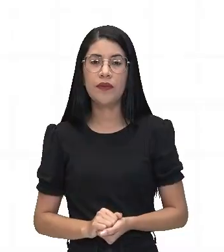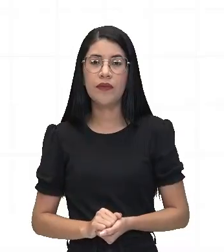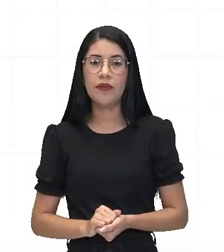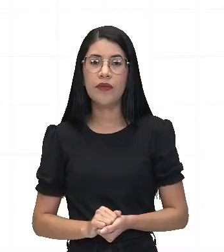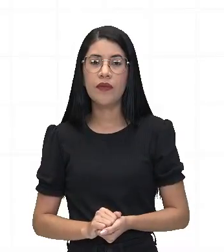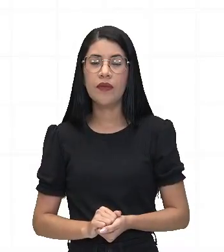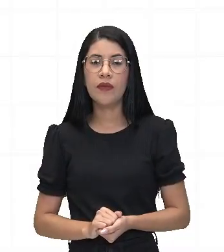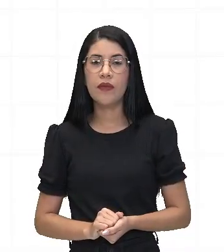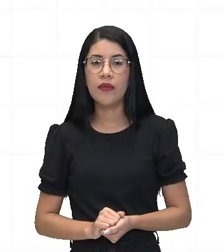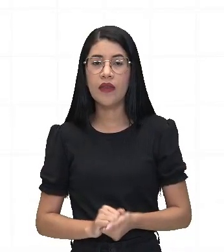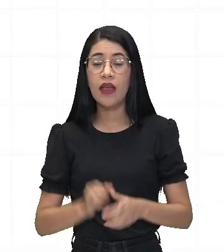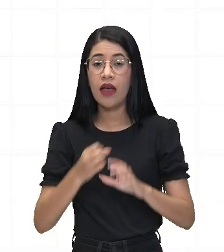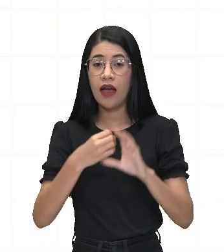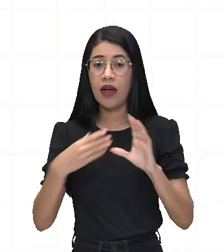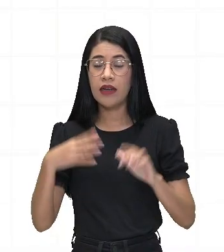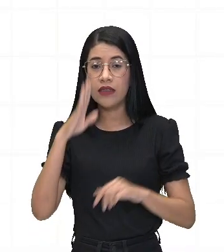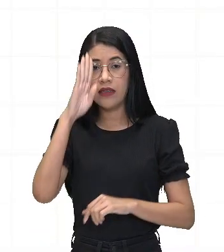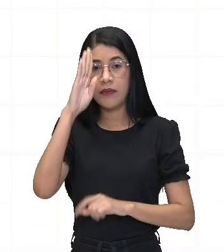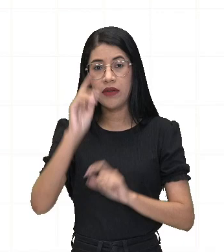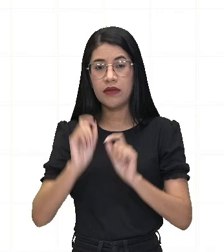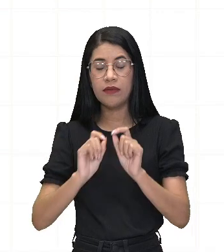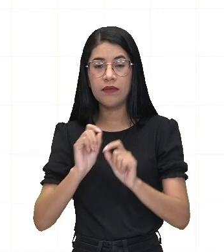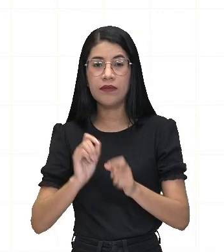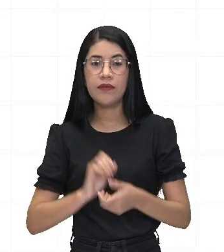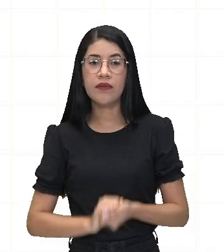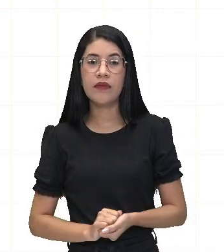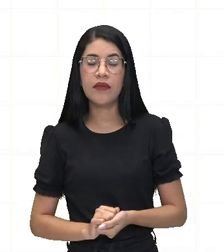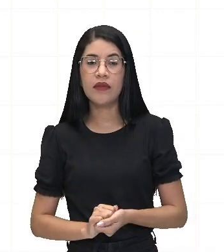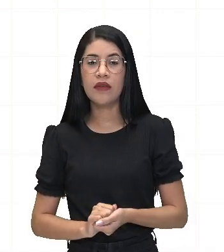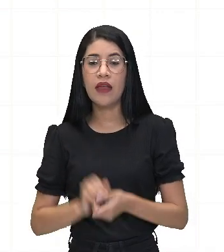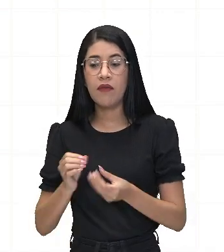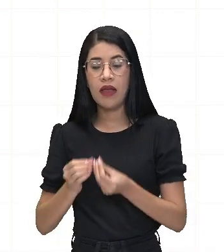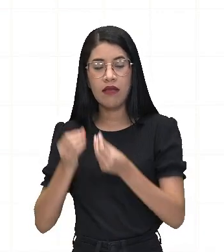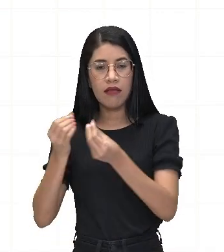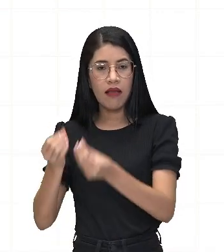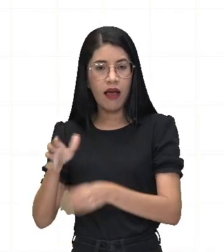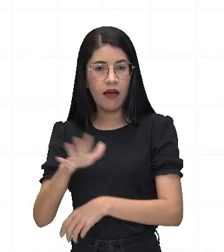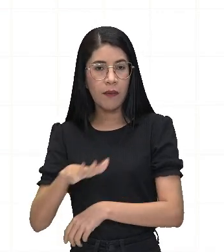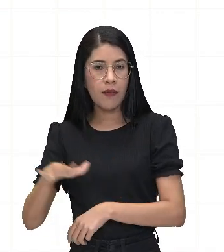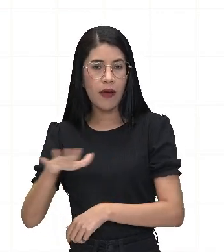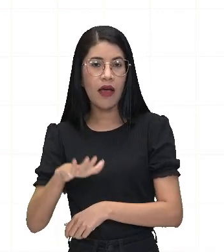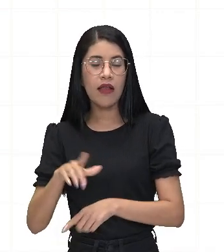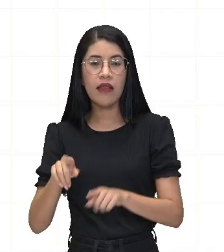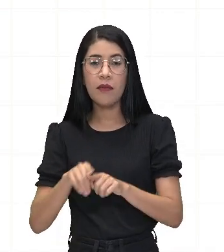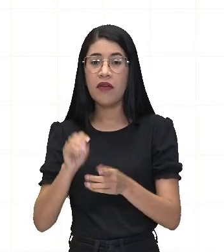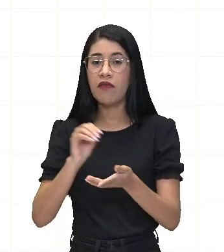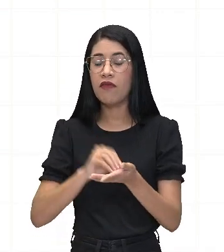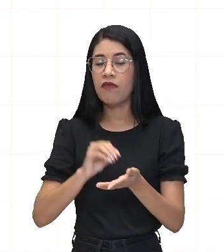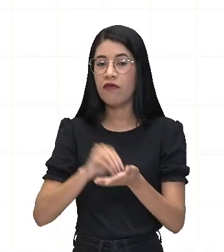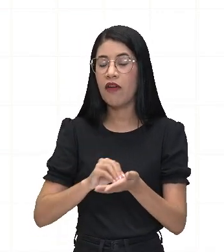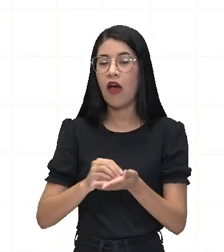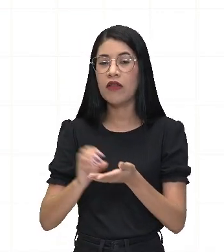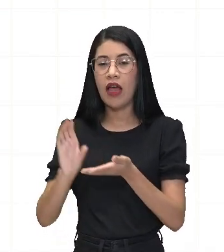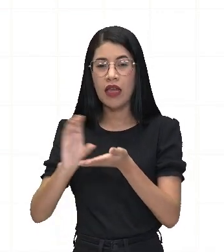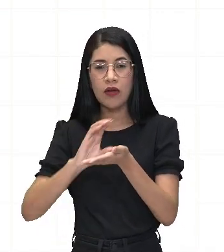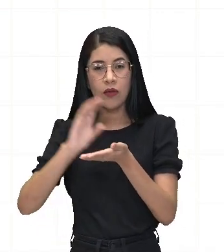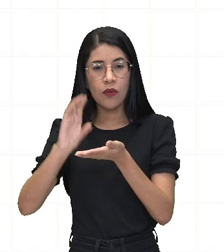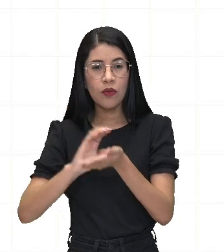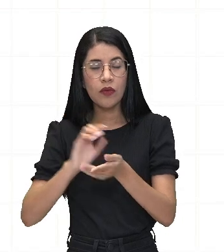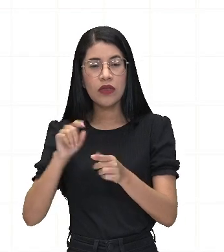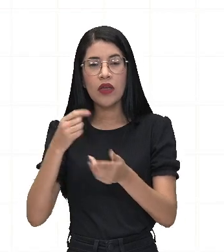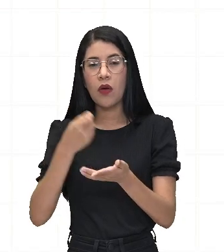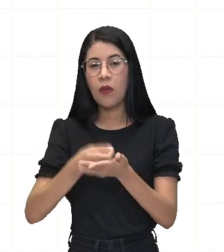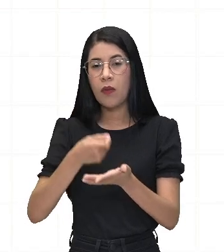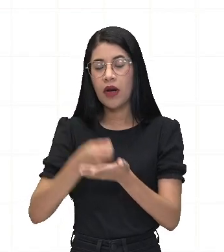principais características das capitanias nós temos aí doação de terras, falta de recursos, obrigação dos donatários, entre